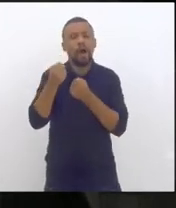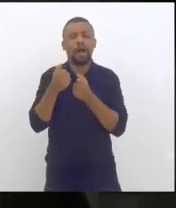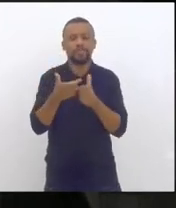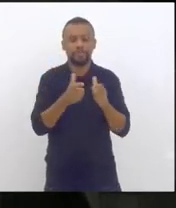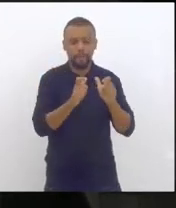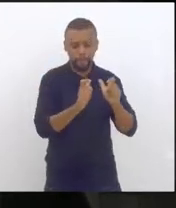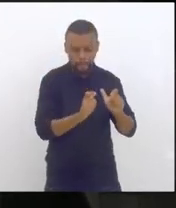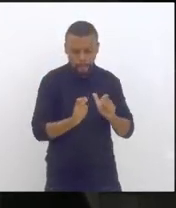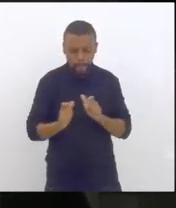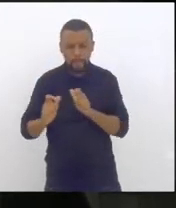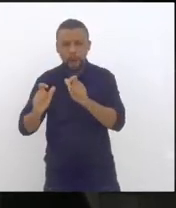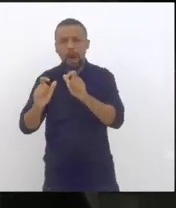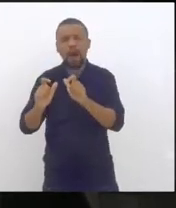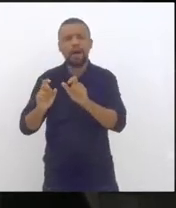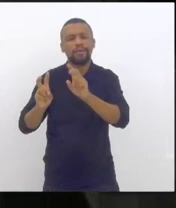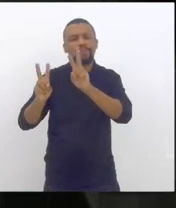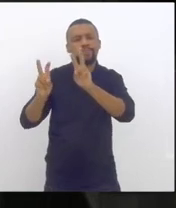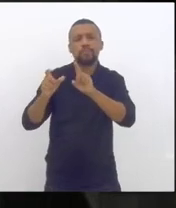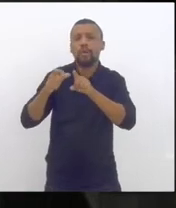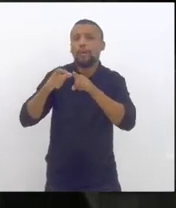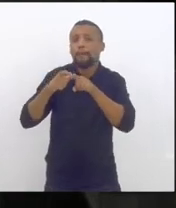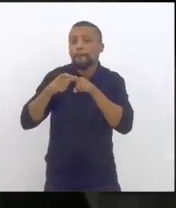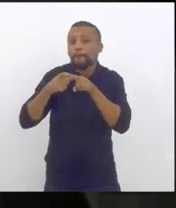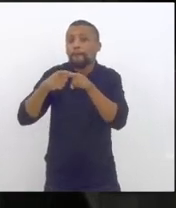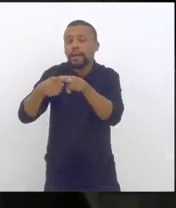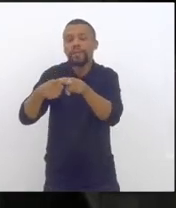territórios ditos periféricos